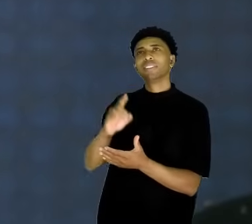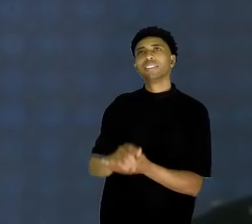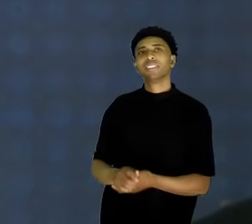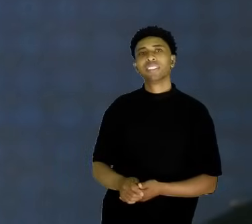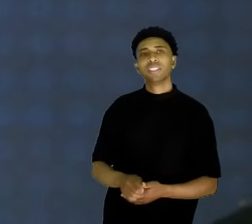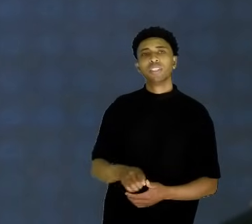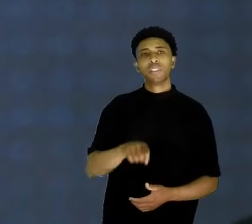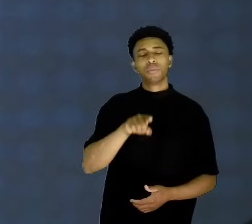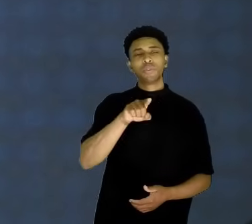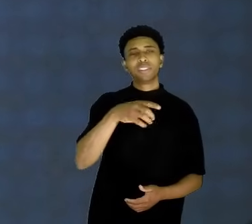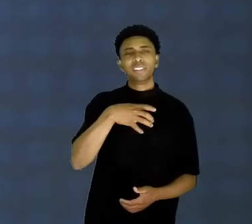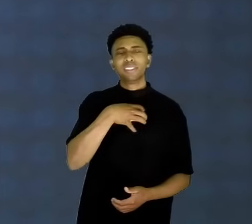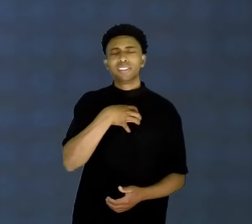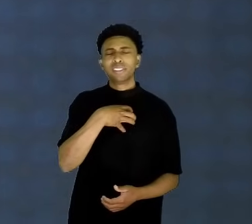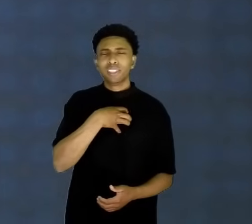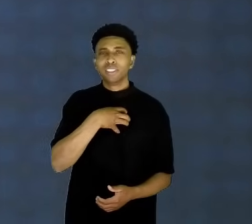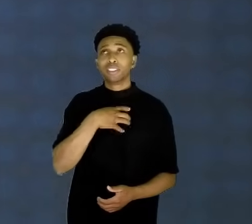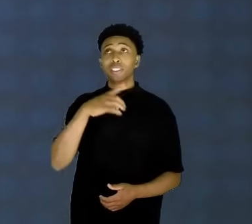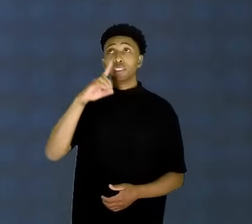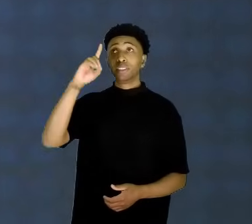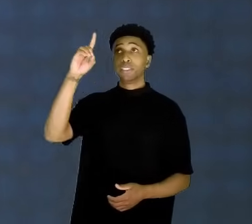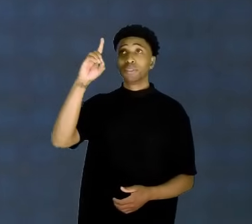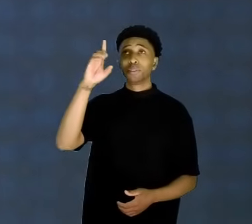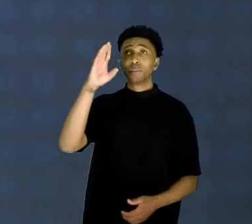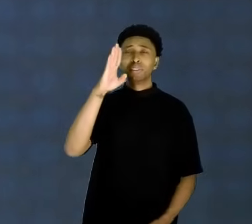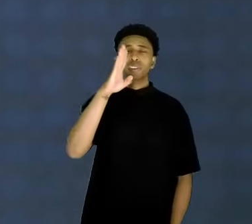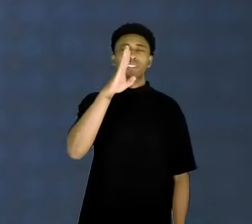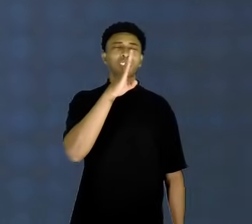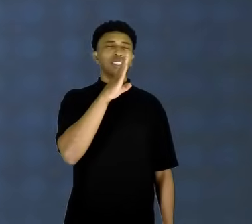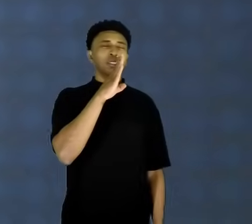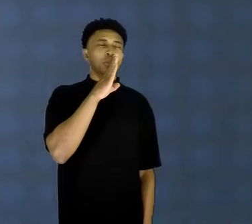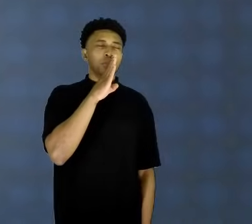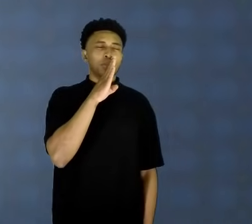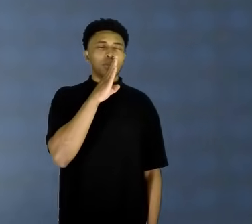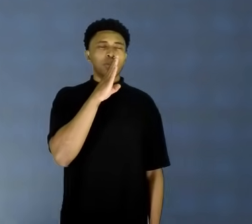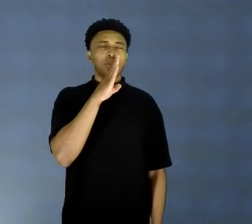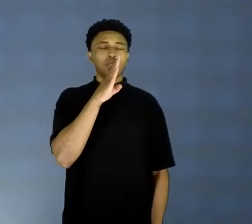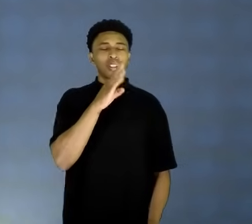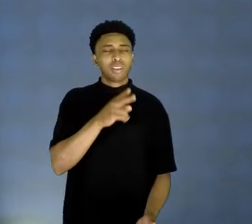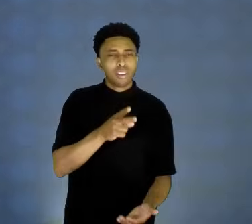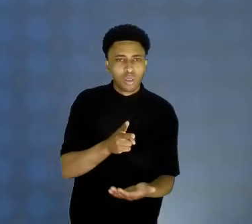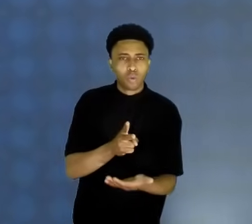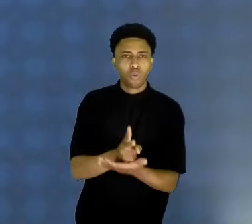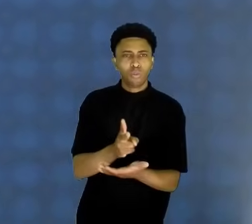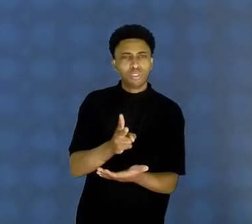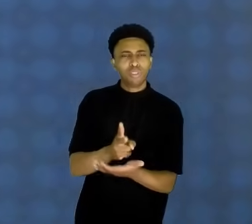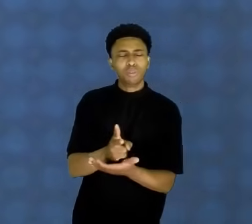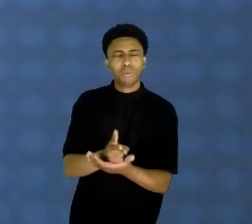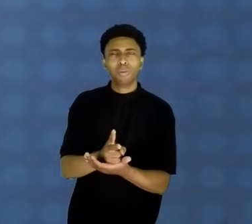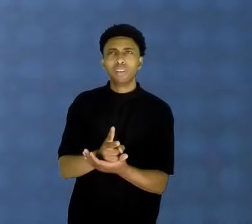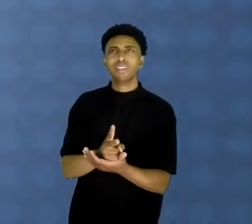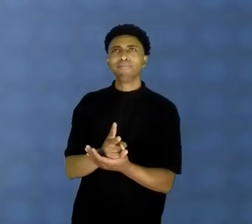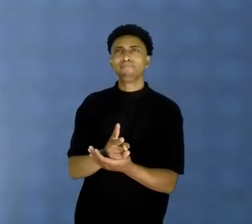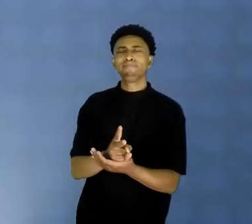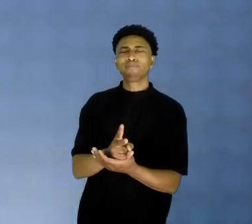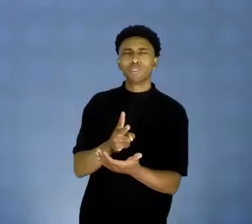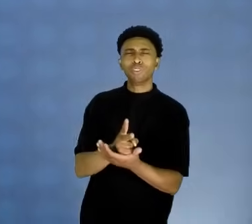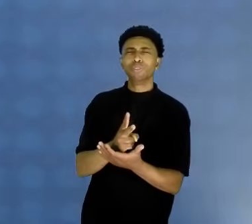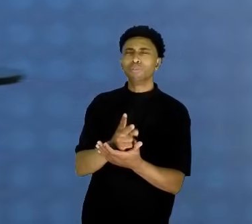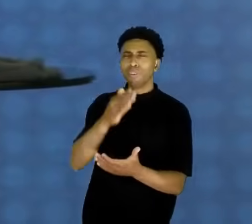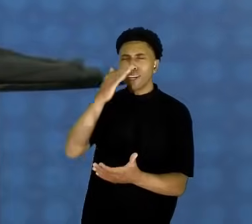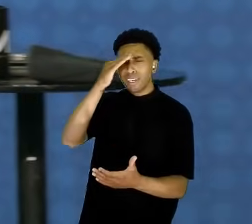fechado, chora, chora, clama, clama, e nada acontece, diga para Deus que você vai continuar